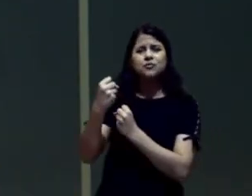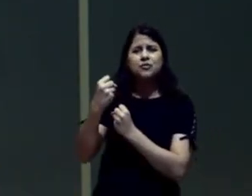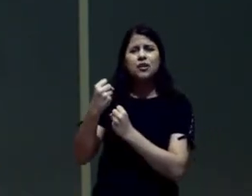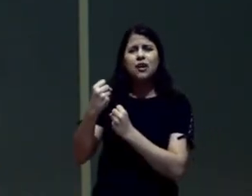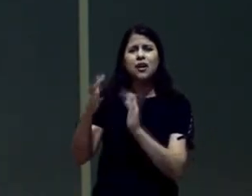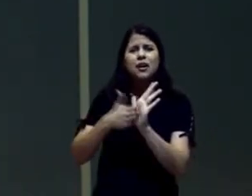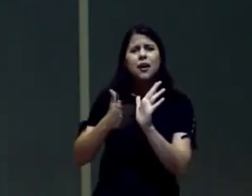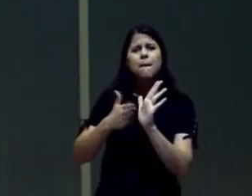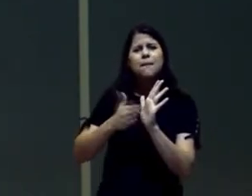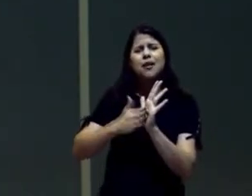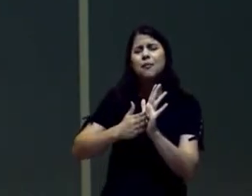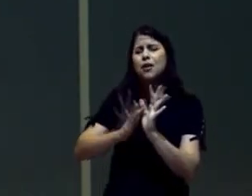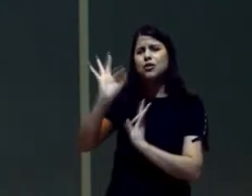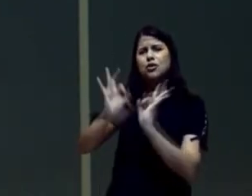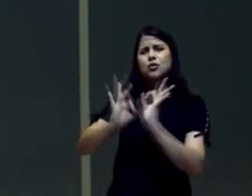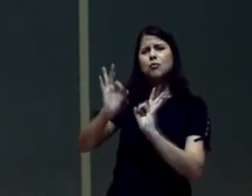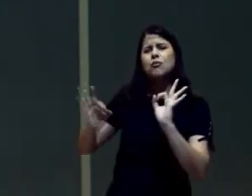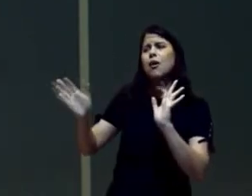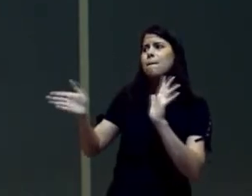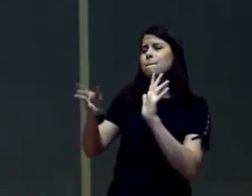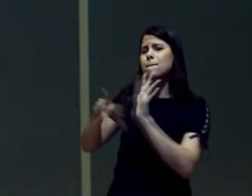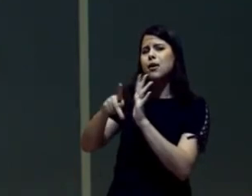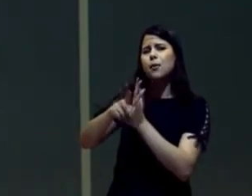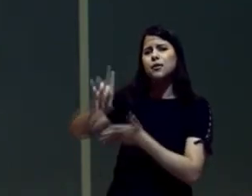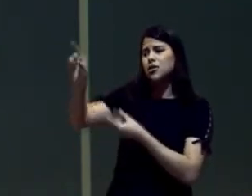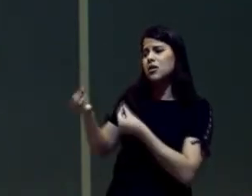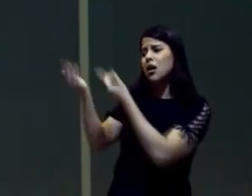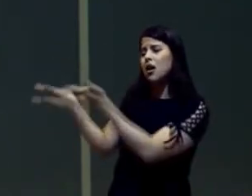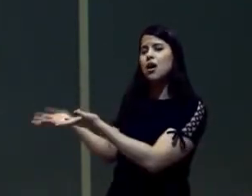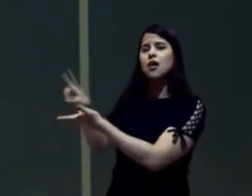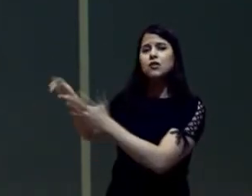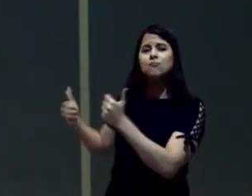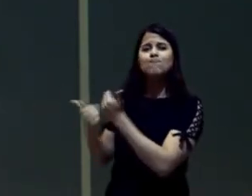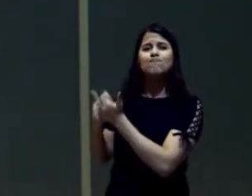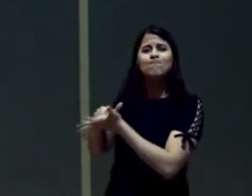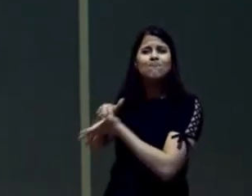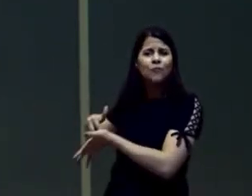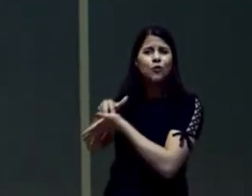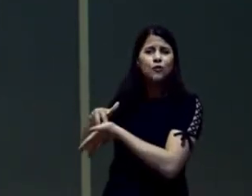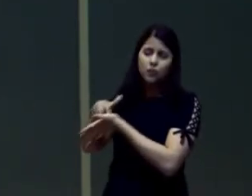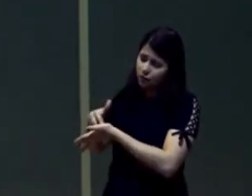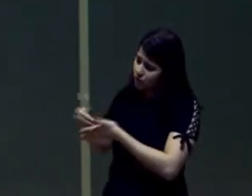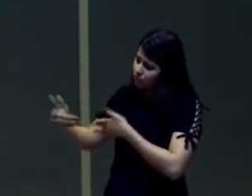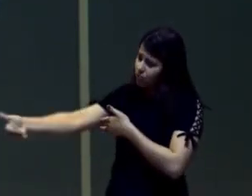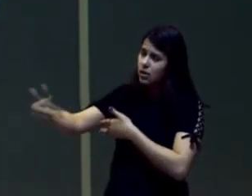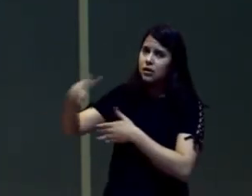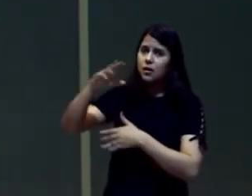na proposta, na chamada de Deus para você, Timóteo. Permaneça, continue